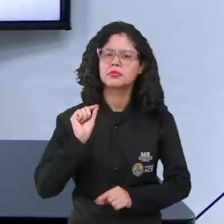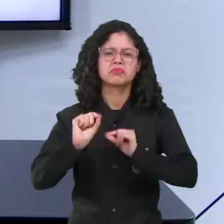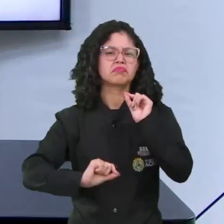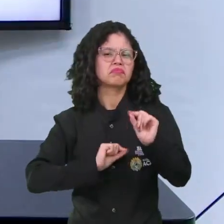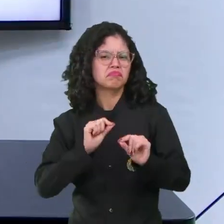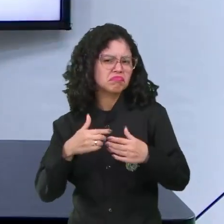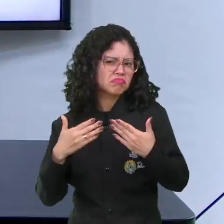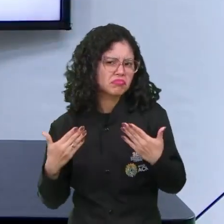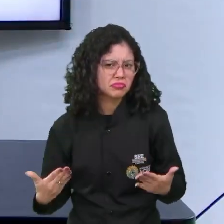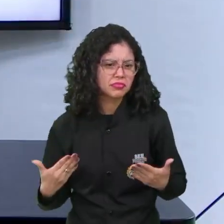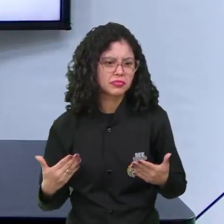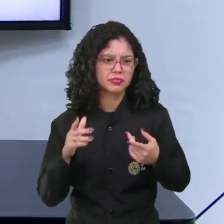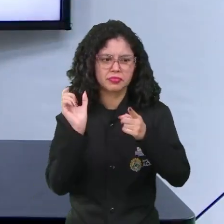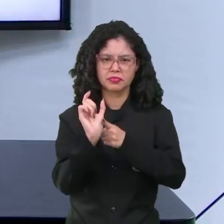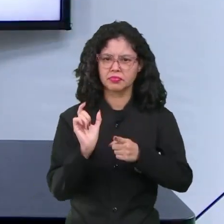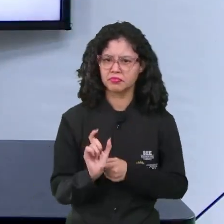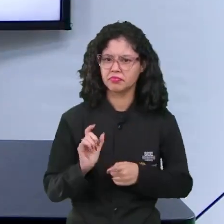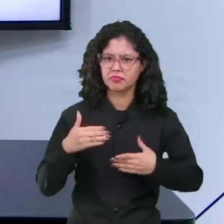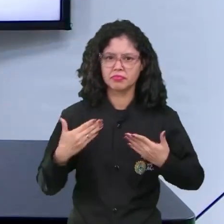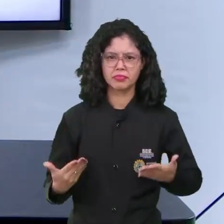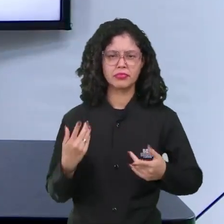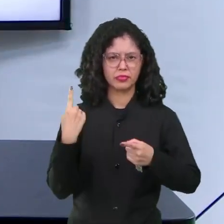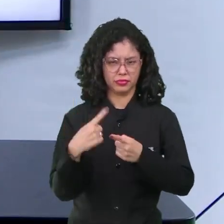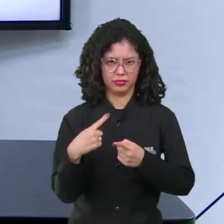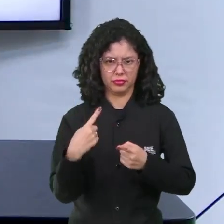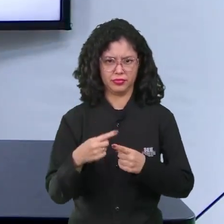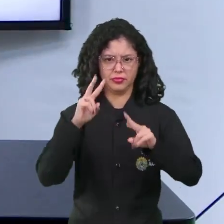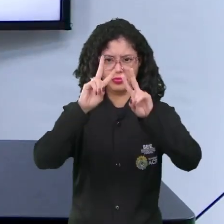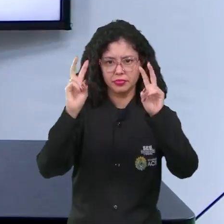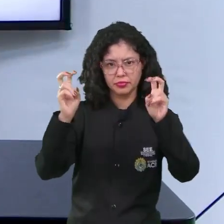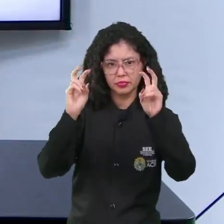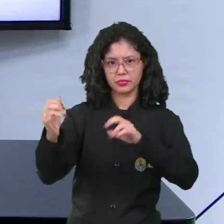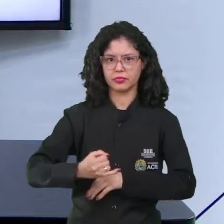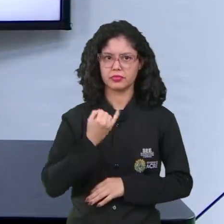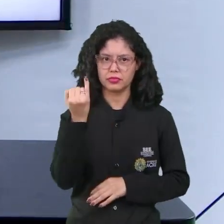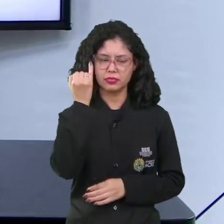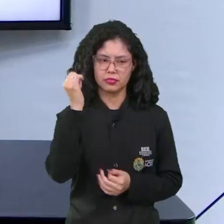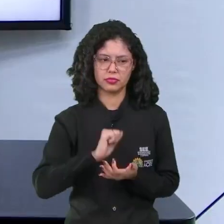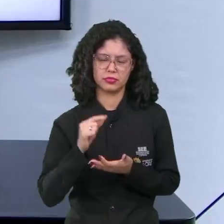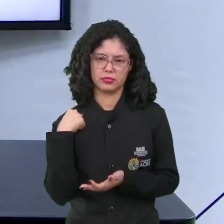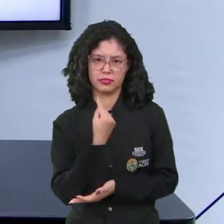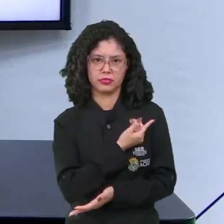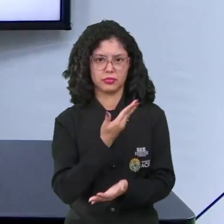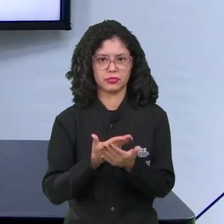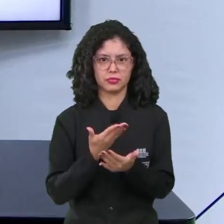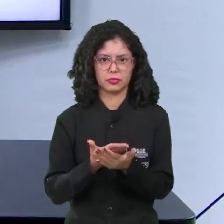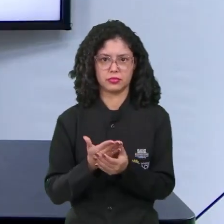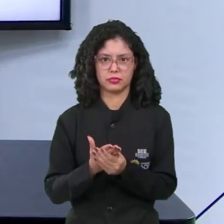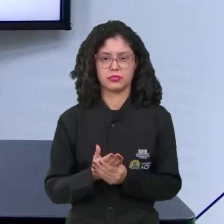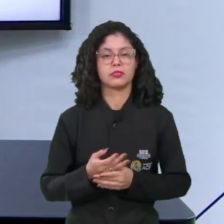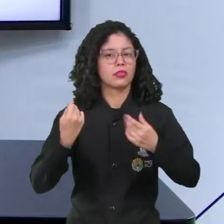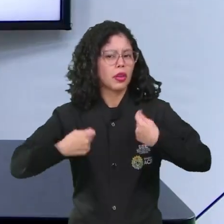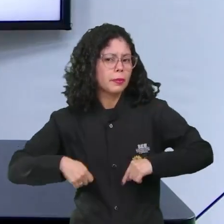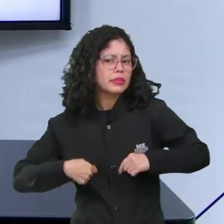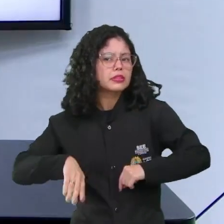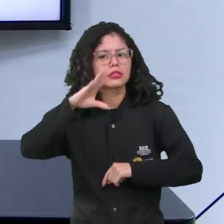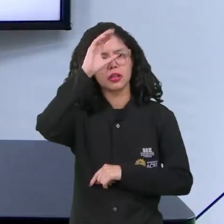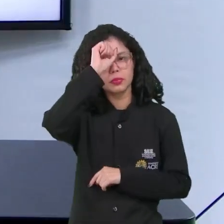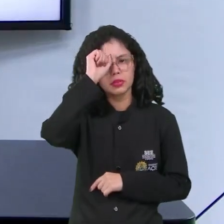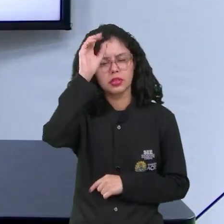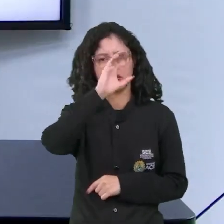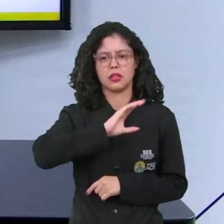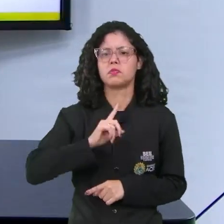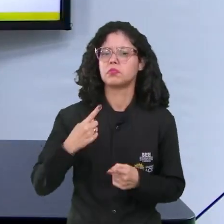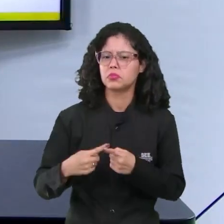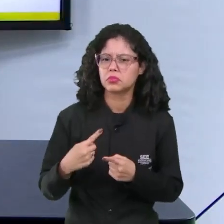que palavrão é esse? Por que esse assunto é importante para a nossa aula? O que eu preciso aprender e por